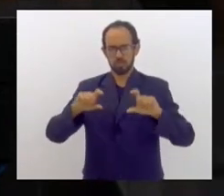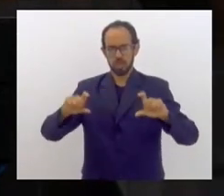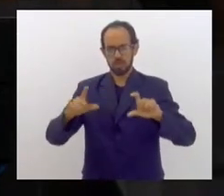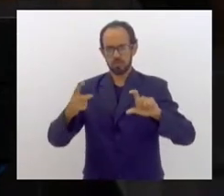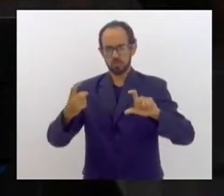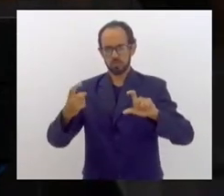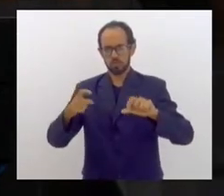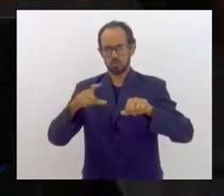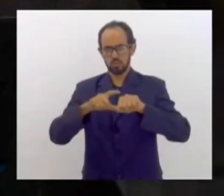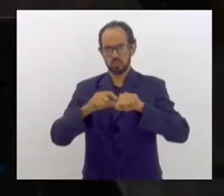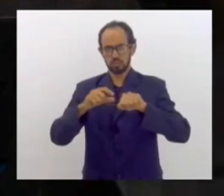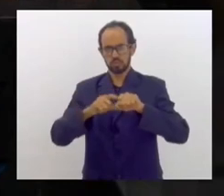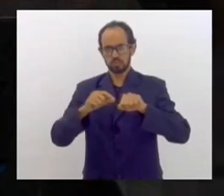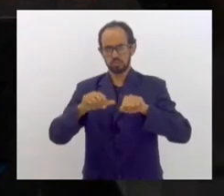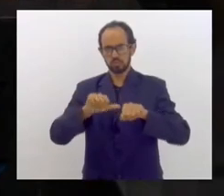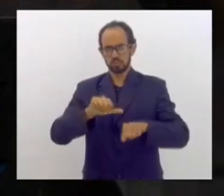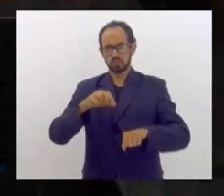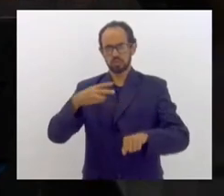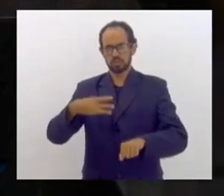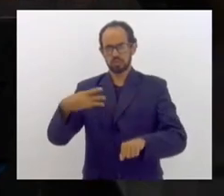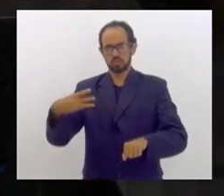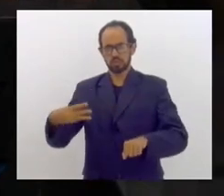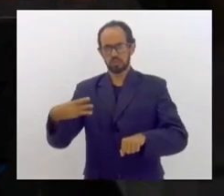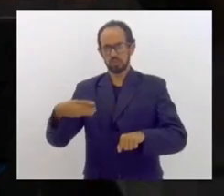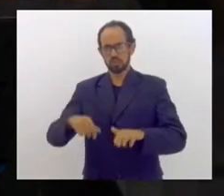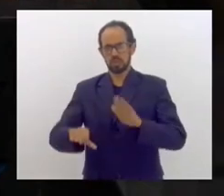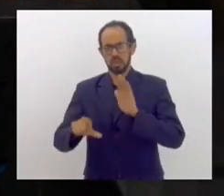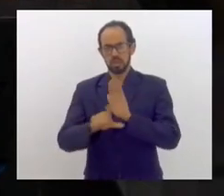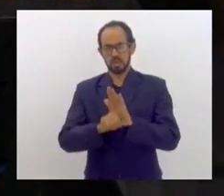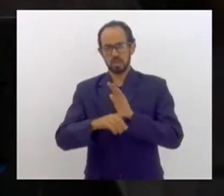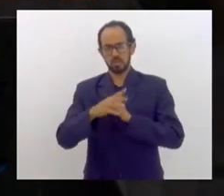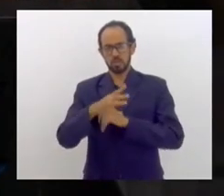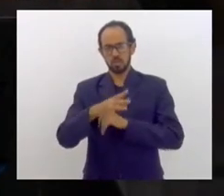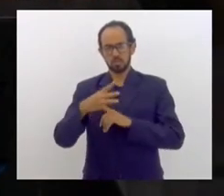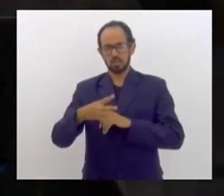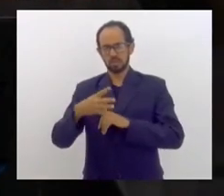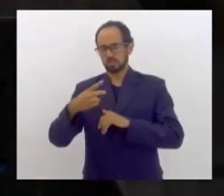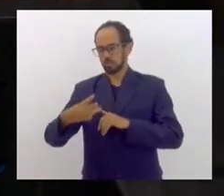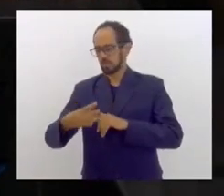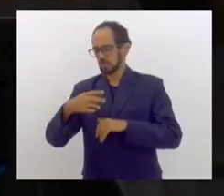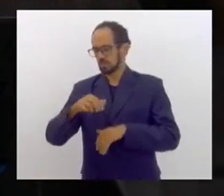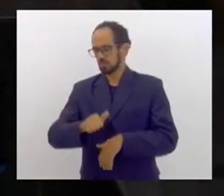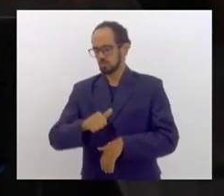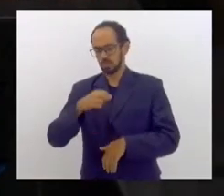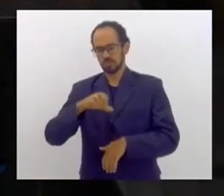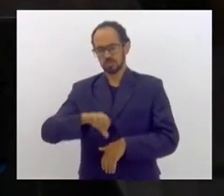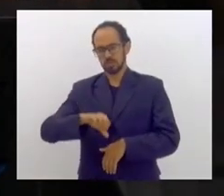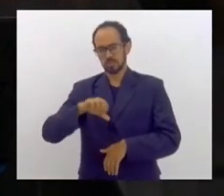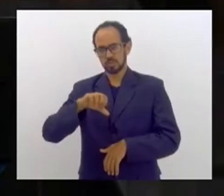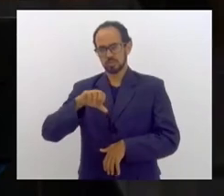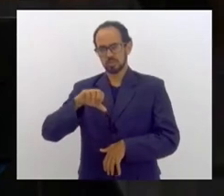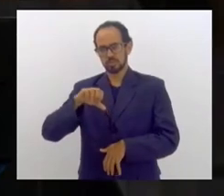artigo 133 da Lei 443, de